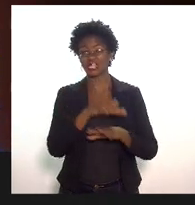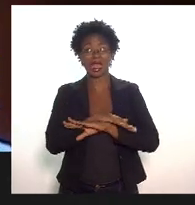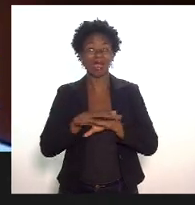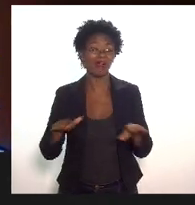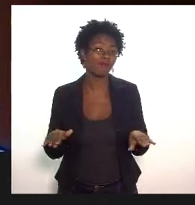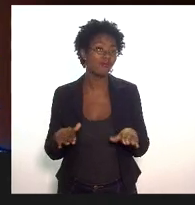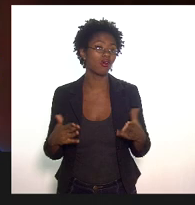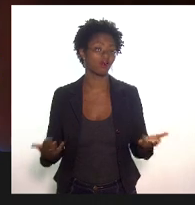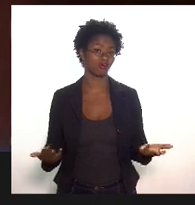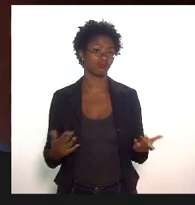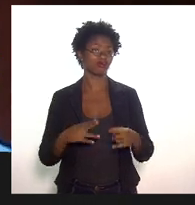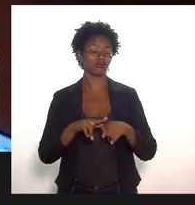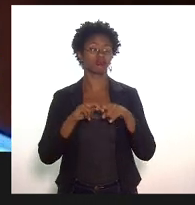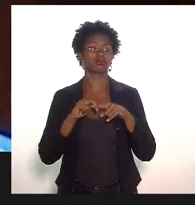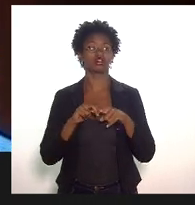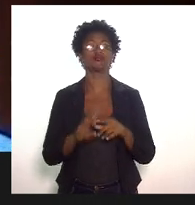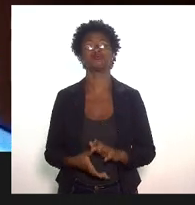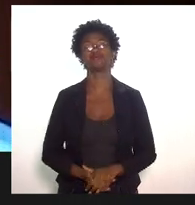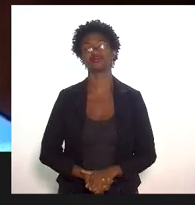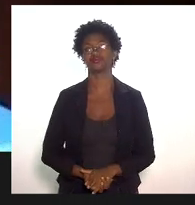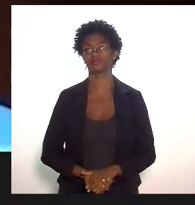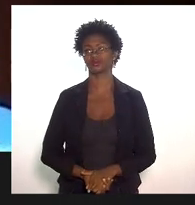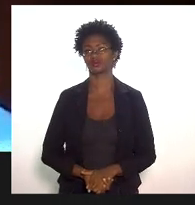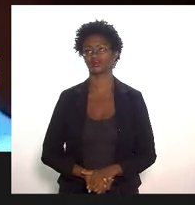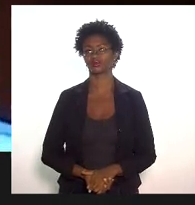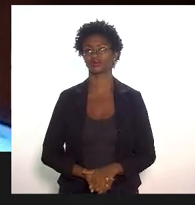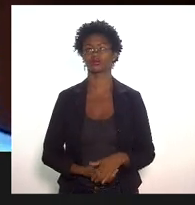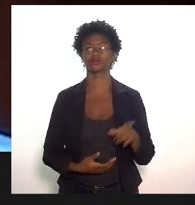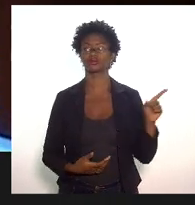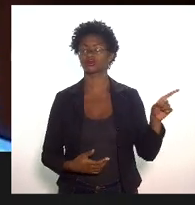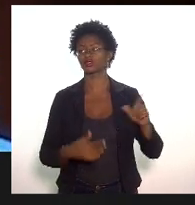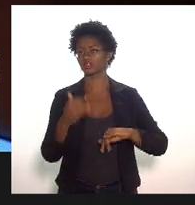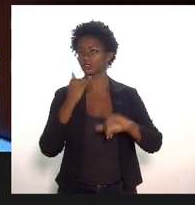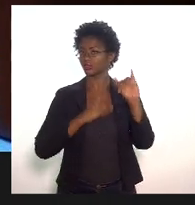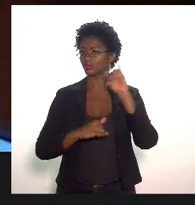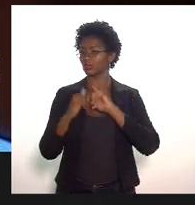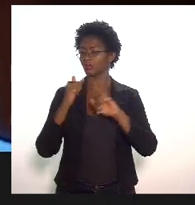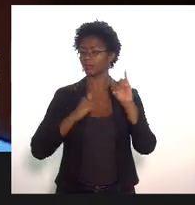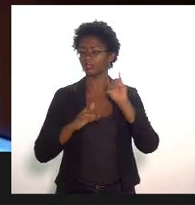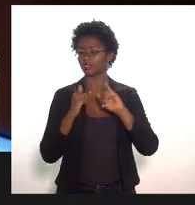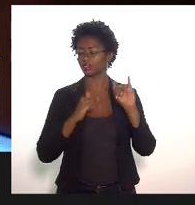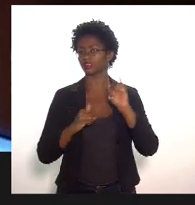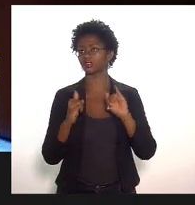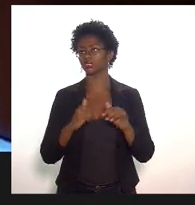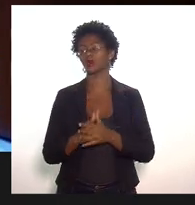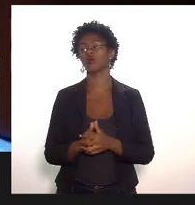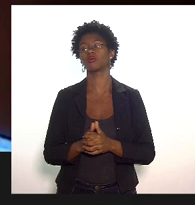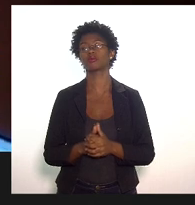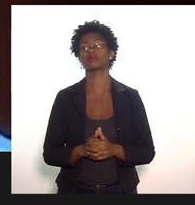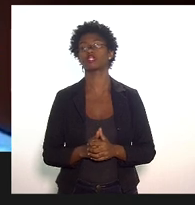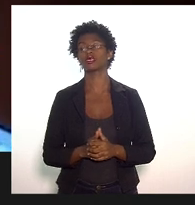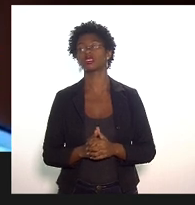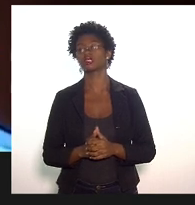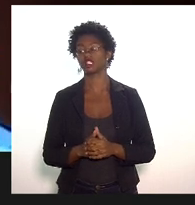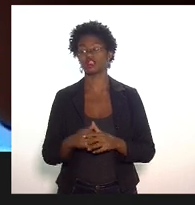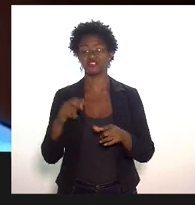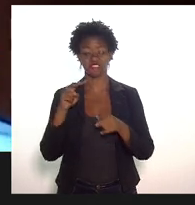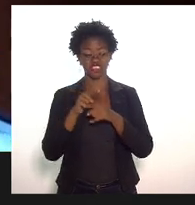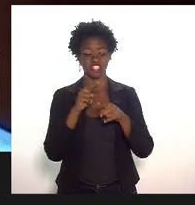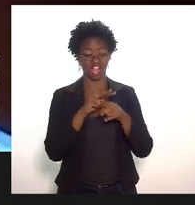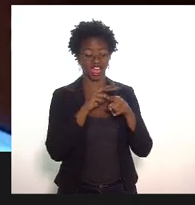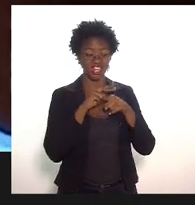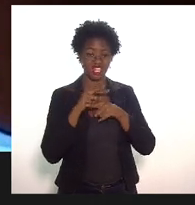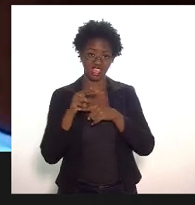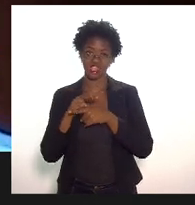praticamente suprimida, a tal ponto que os dados, senador, que a assessoria fiscal da Alerge nos tem fornecido, a assessoria fiscal da Alerge,